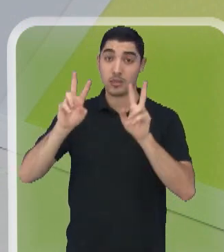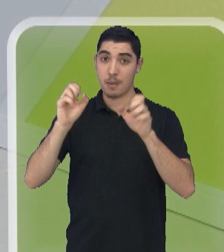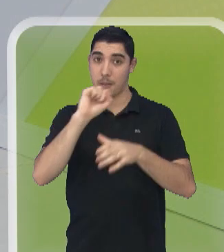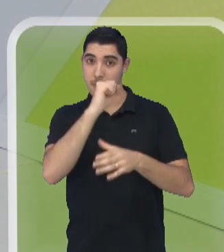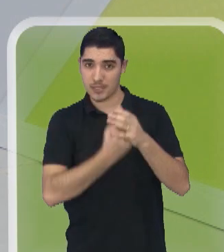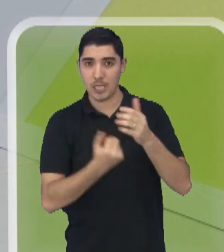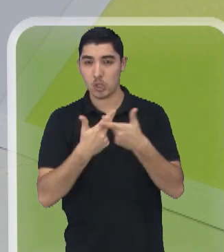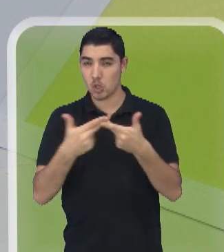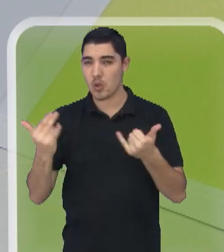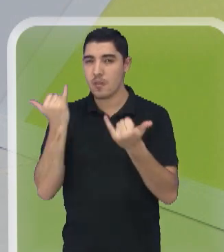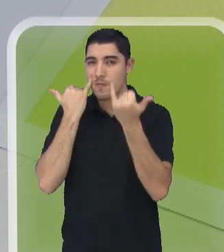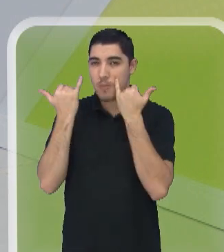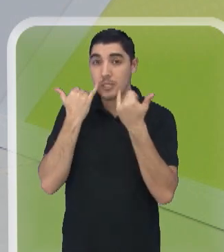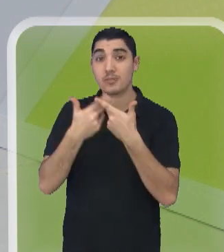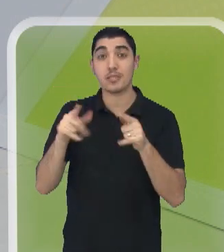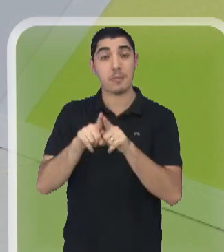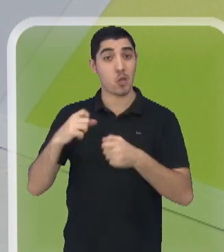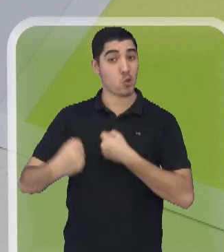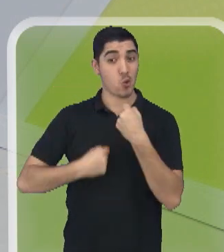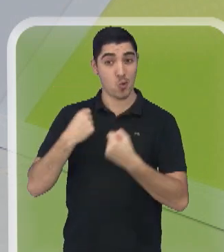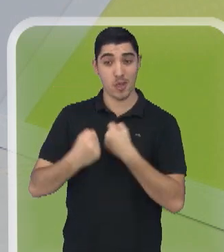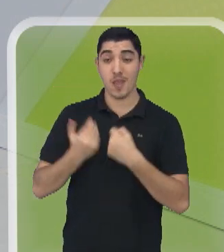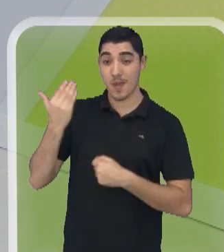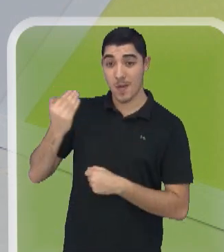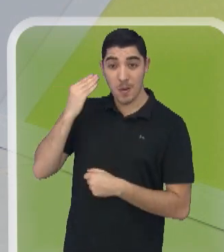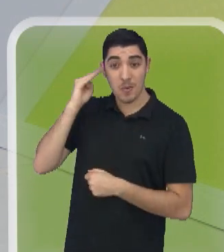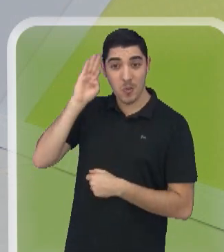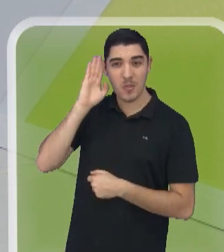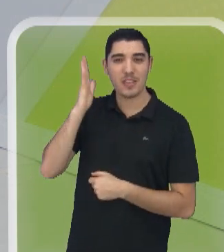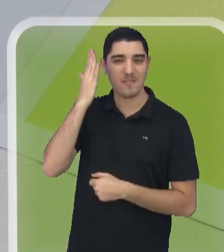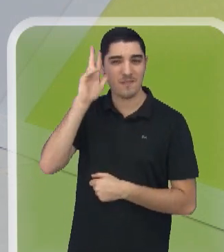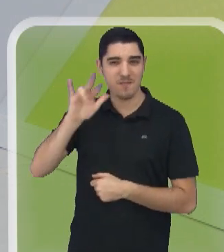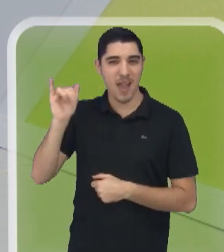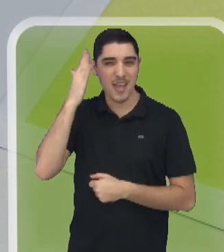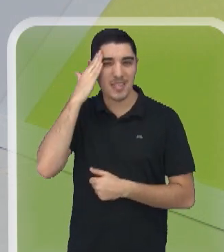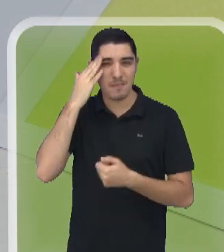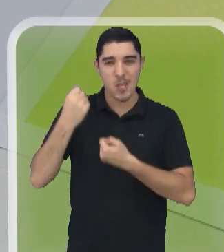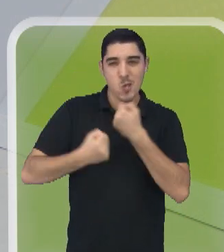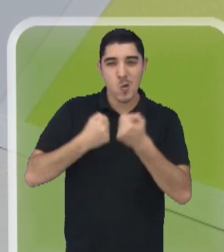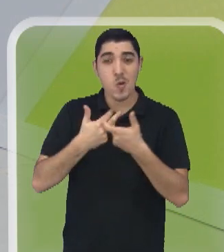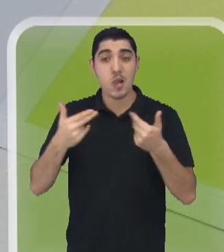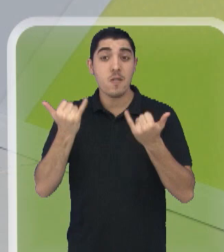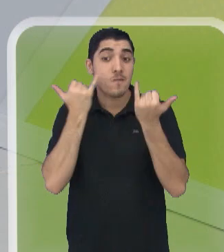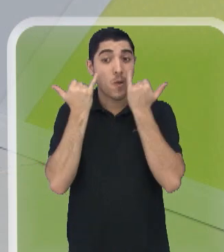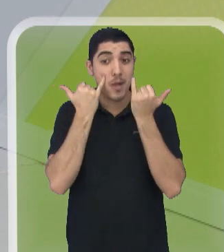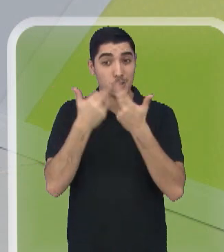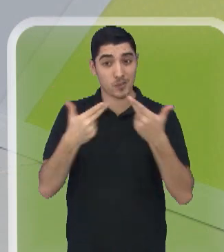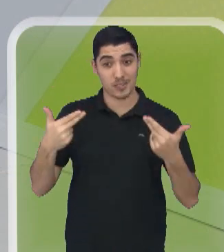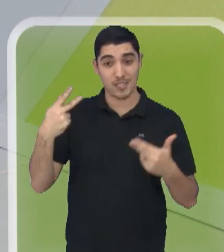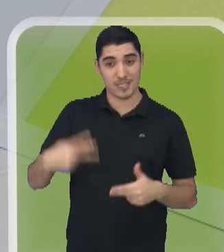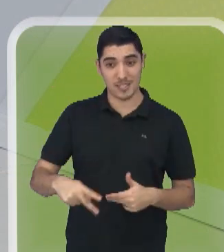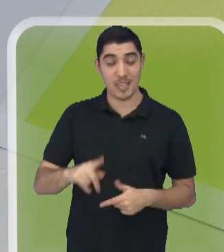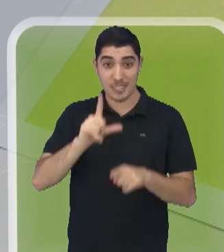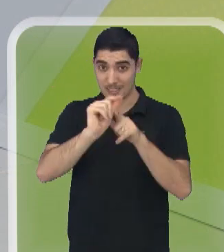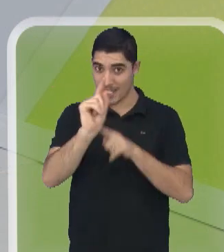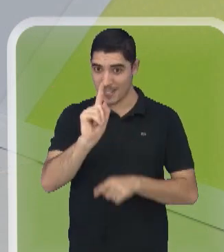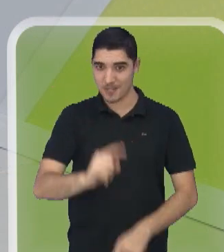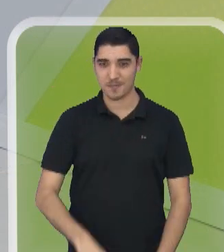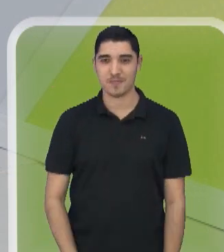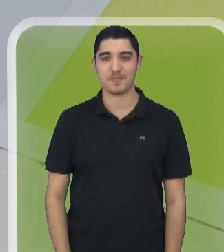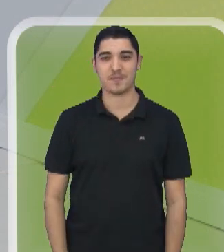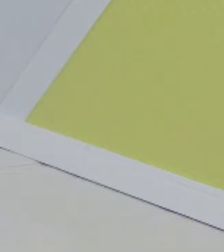mais informação para você sobre corrida de rua. Brunão, que é corredor, vai saber das informações das corridas de rua aqui em São José dos Campos. Não sai daí, já